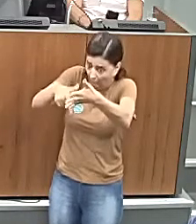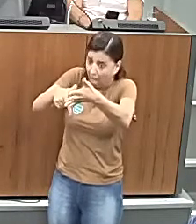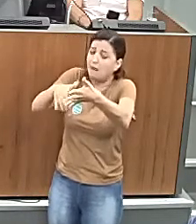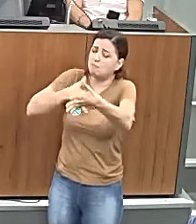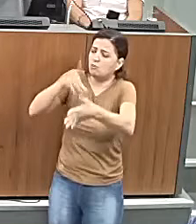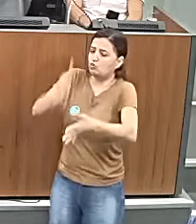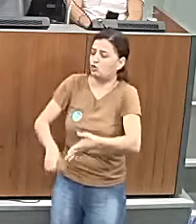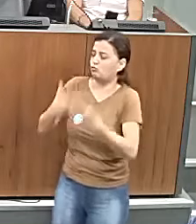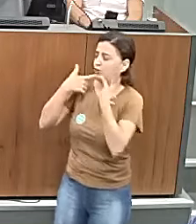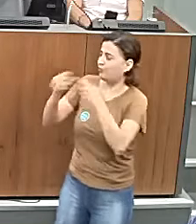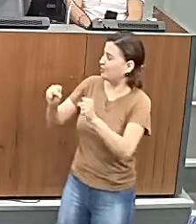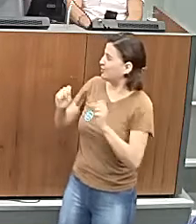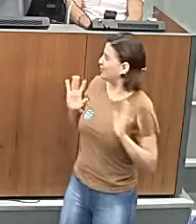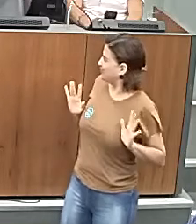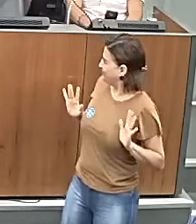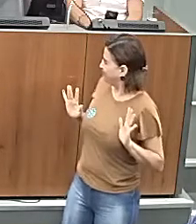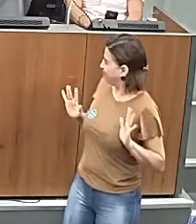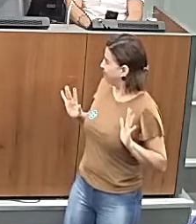língua.